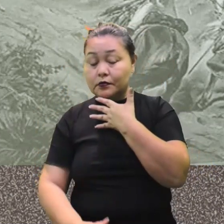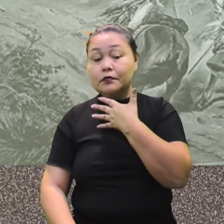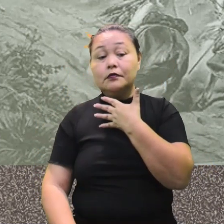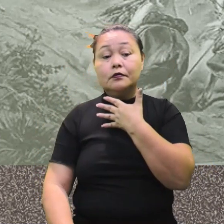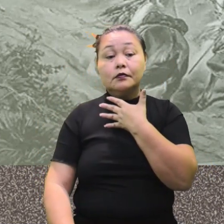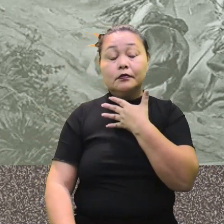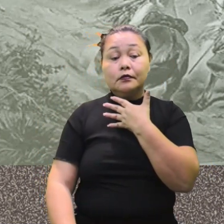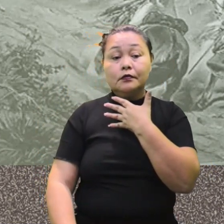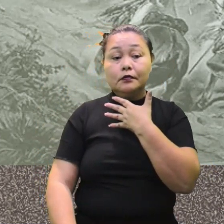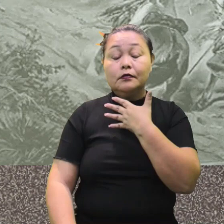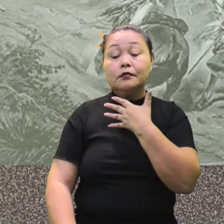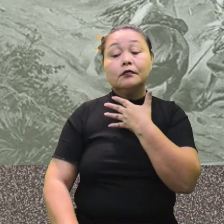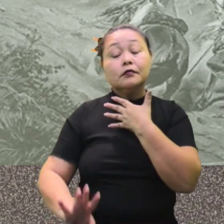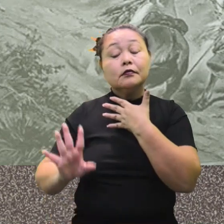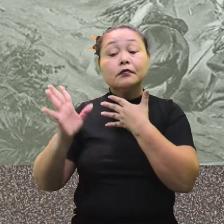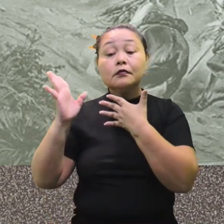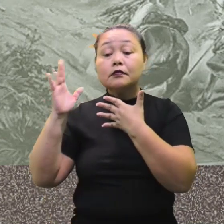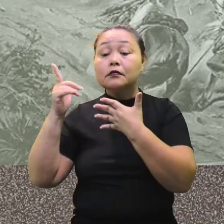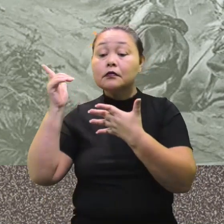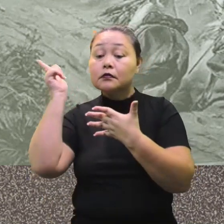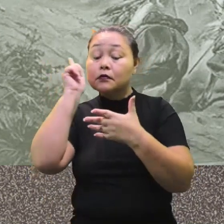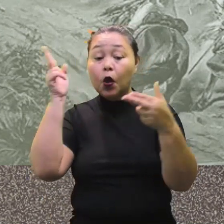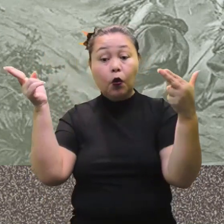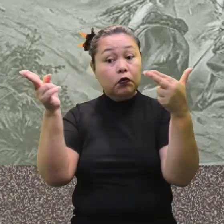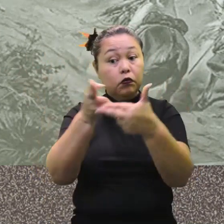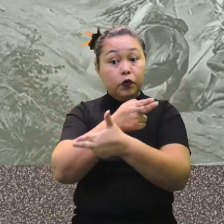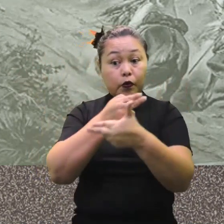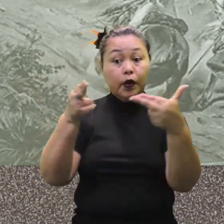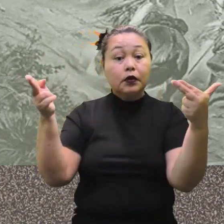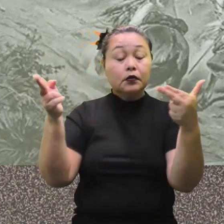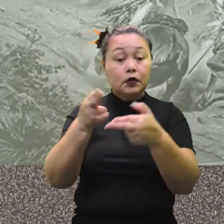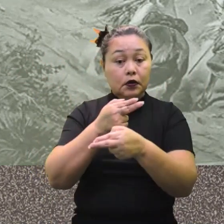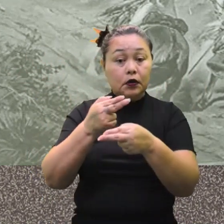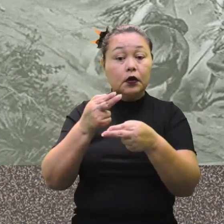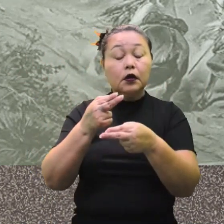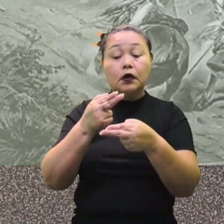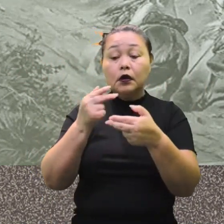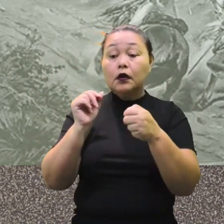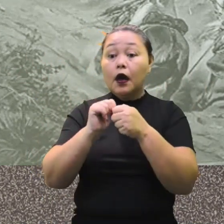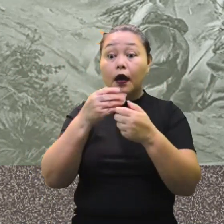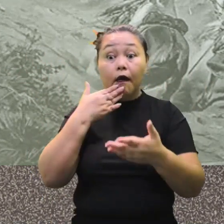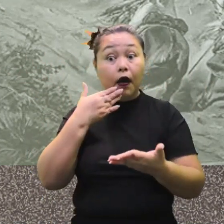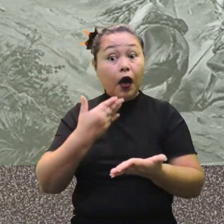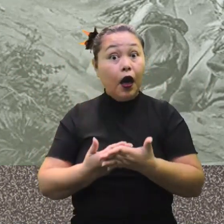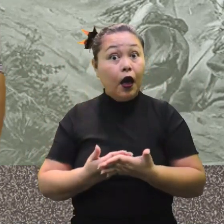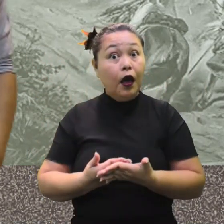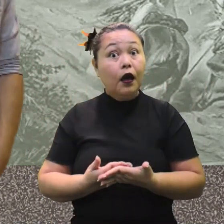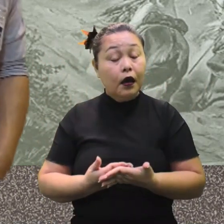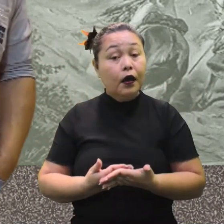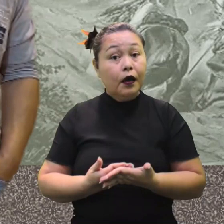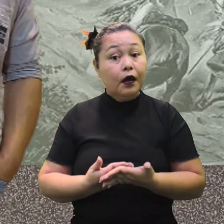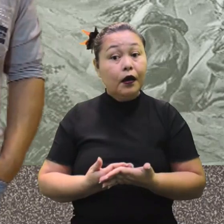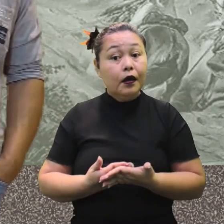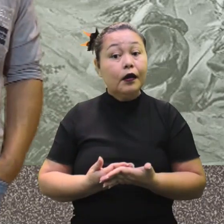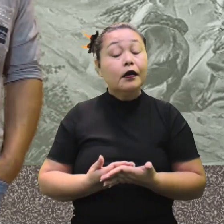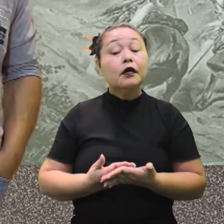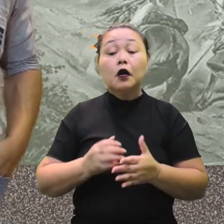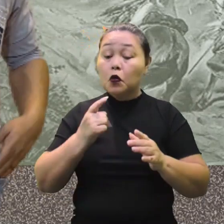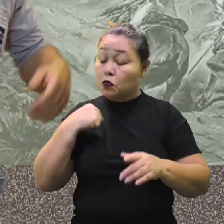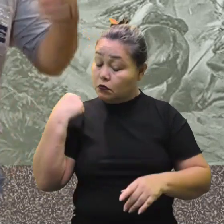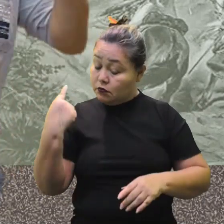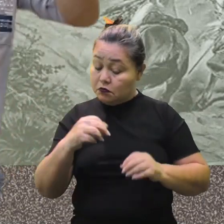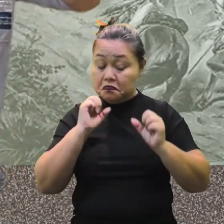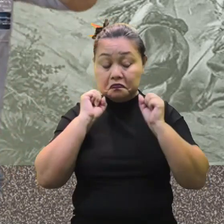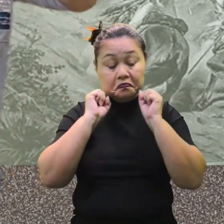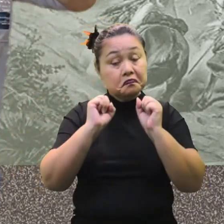energia. Se descobriu que o vento, e pasmem, nós